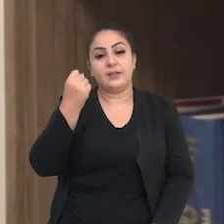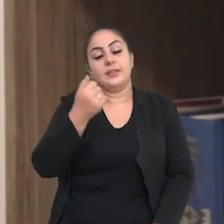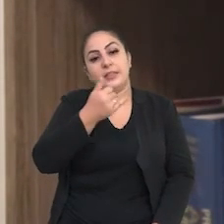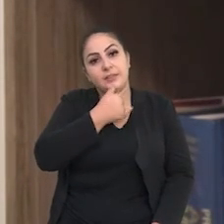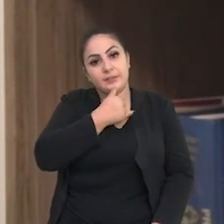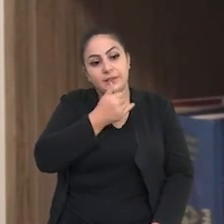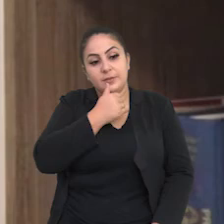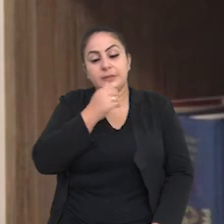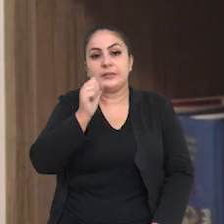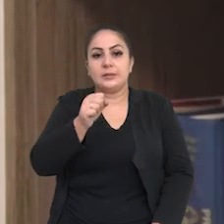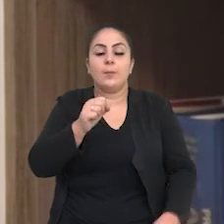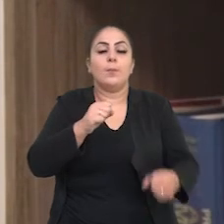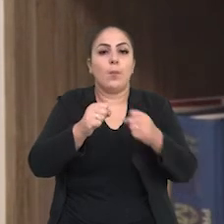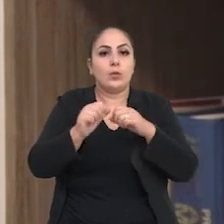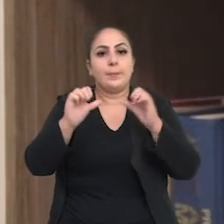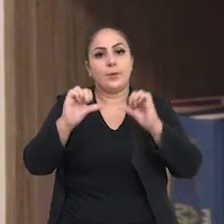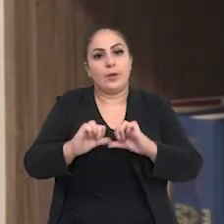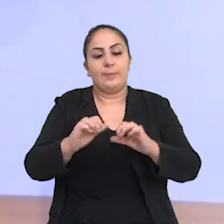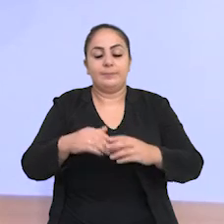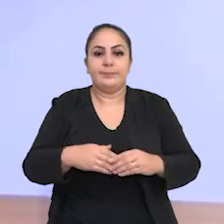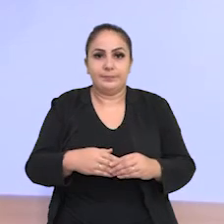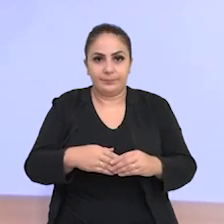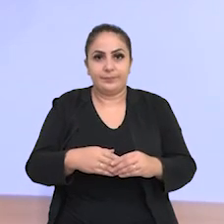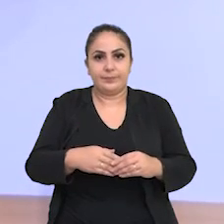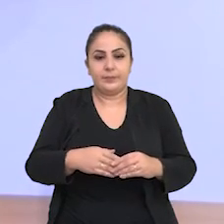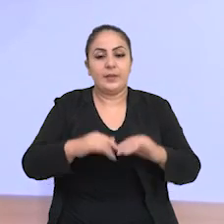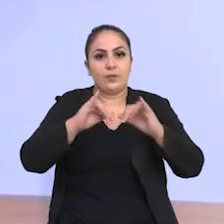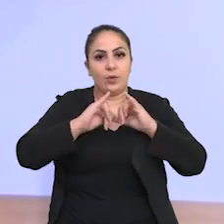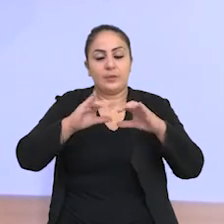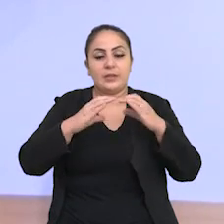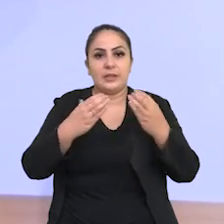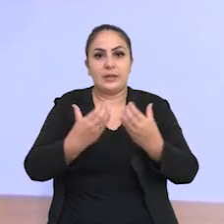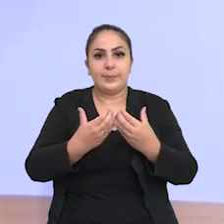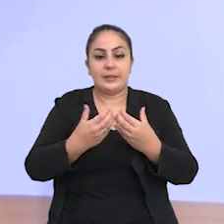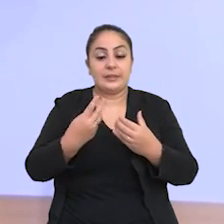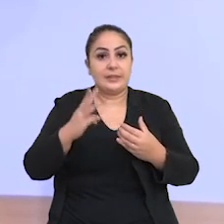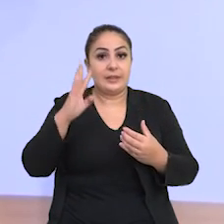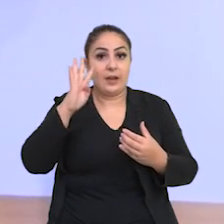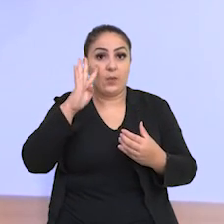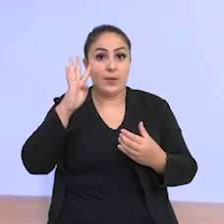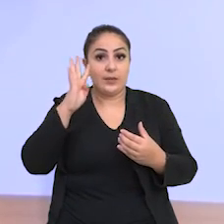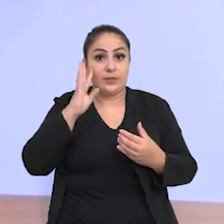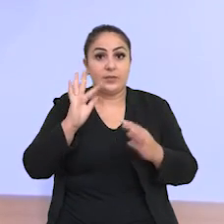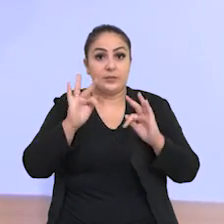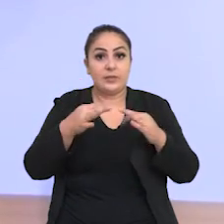e, infelizmente, ainda pode piorar. E o Jornal da Câmara desta